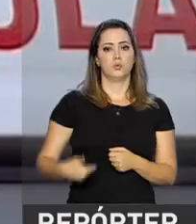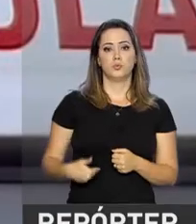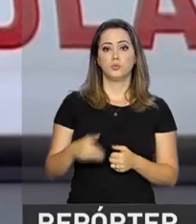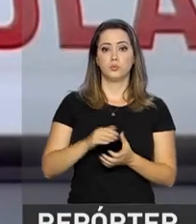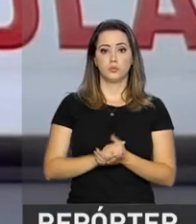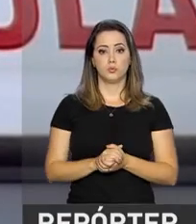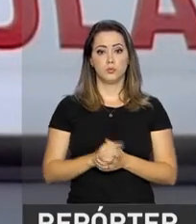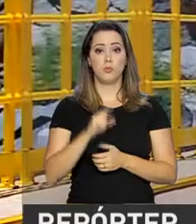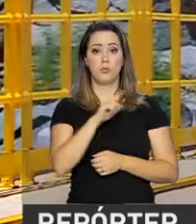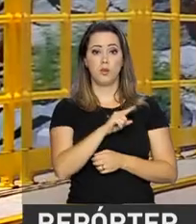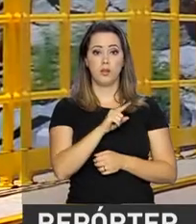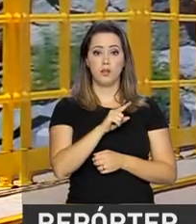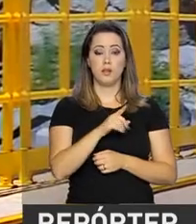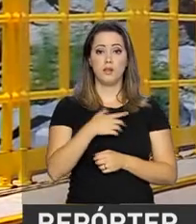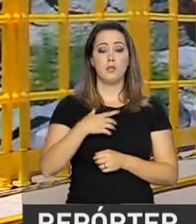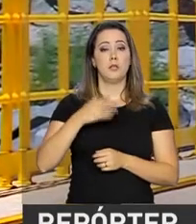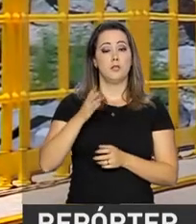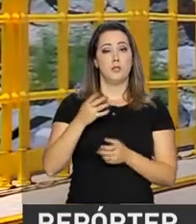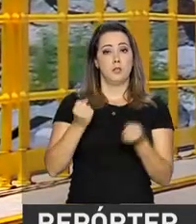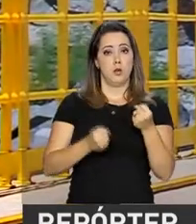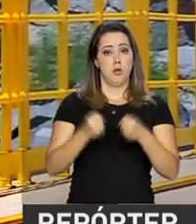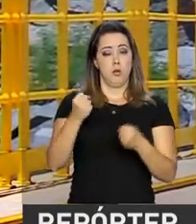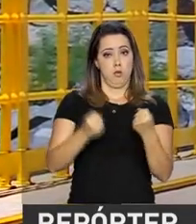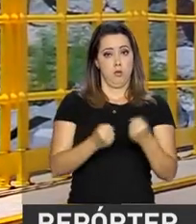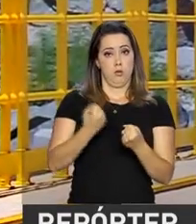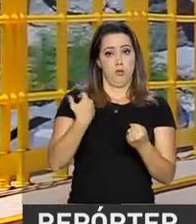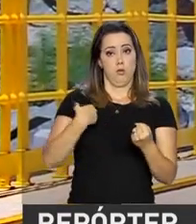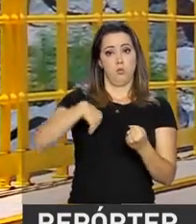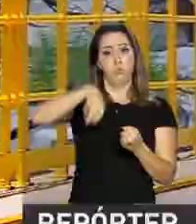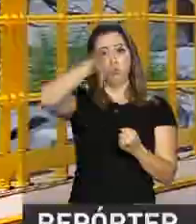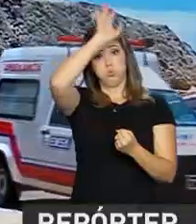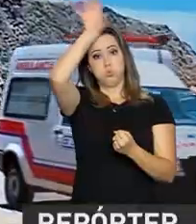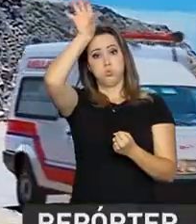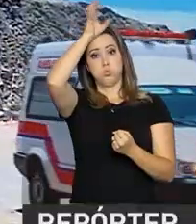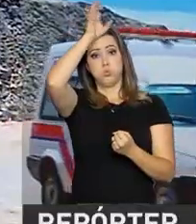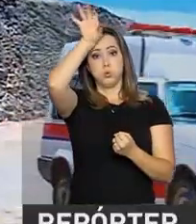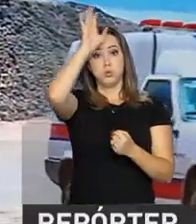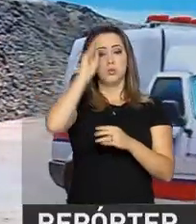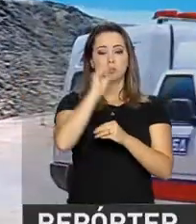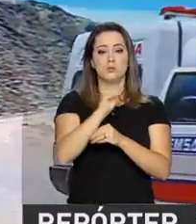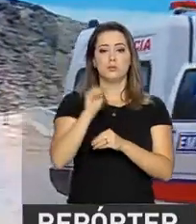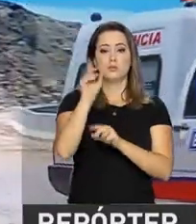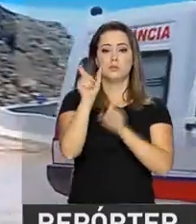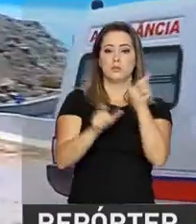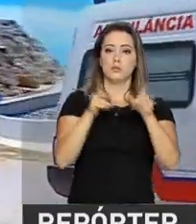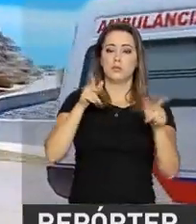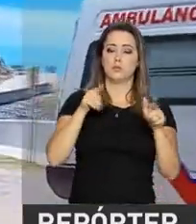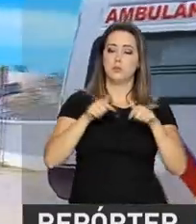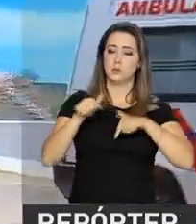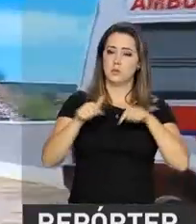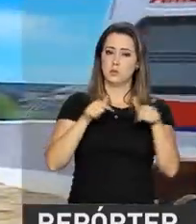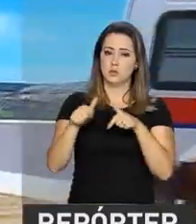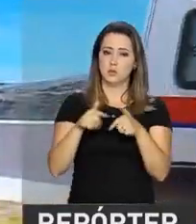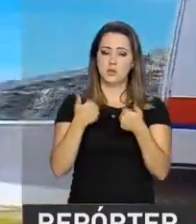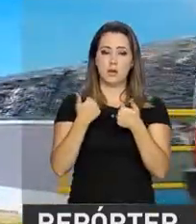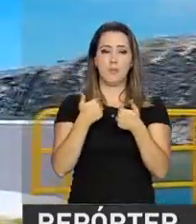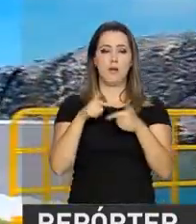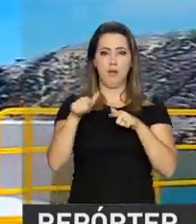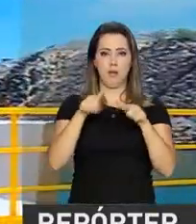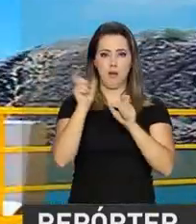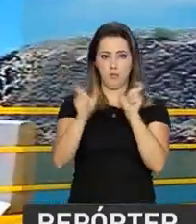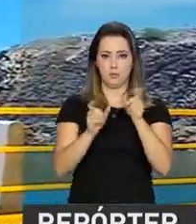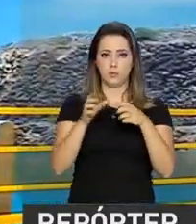nós ulisses piloto ambulância que atende os trabalhadores da transposição nascido e criado em salgueiro durante um bom tempo